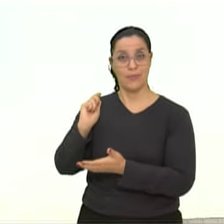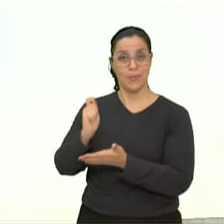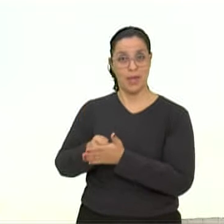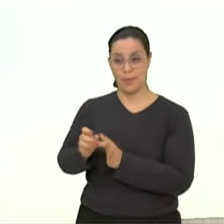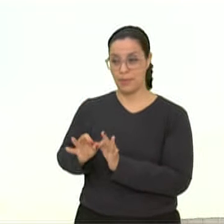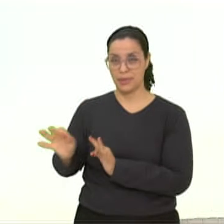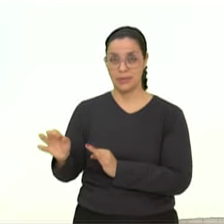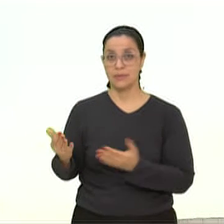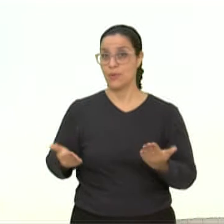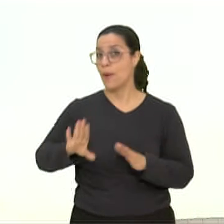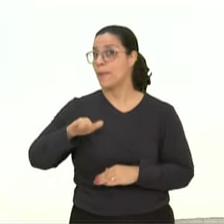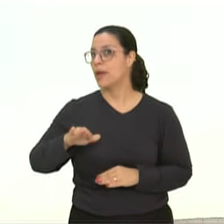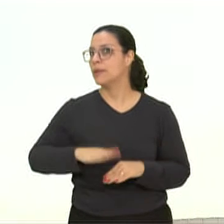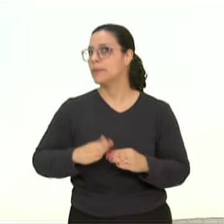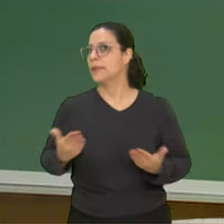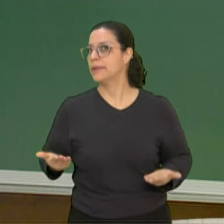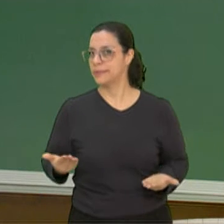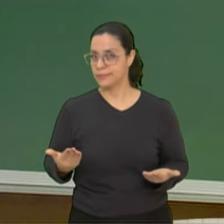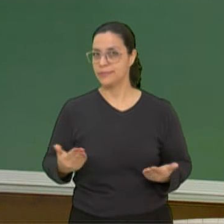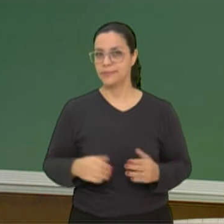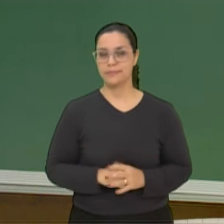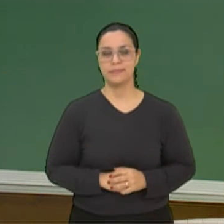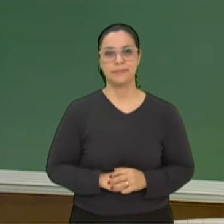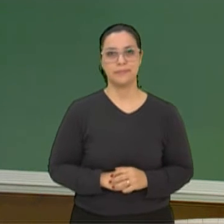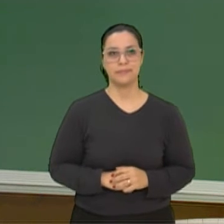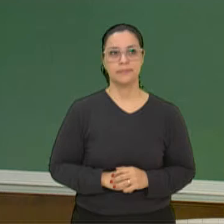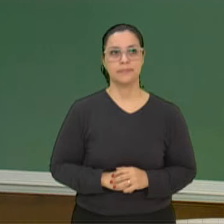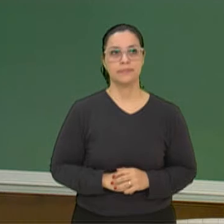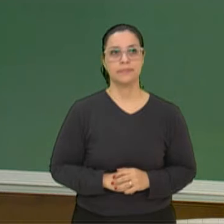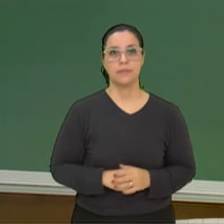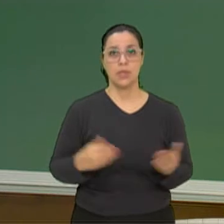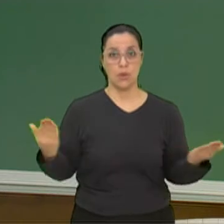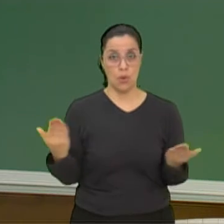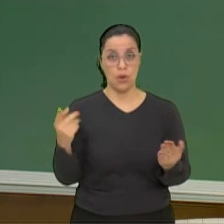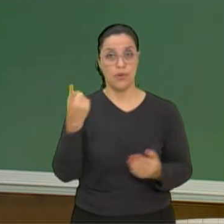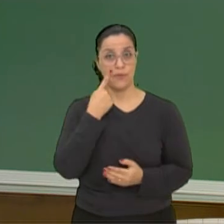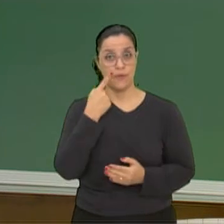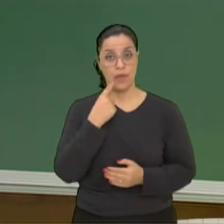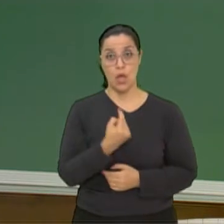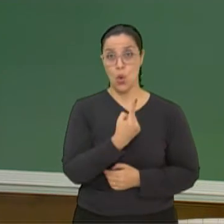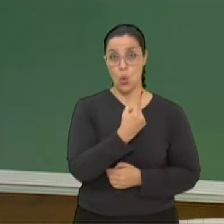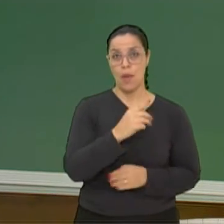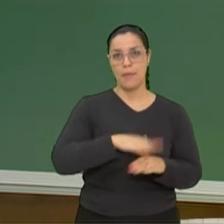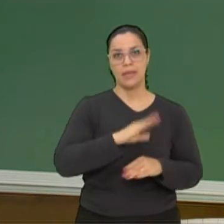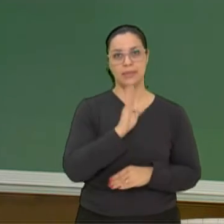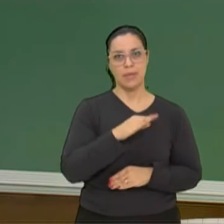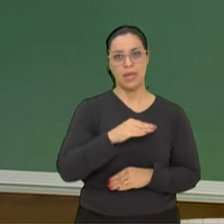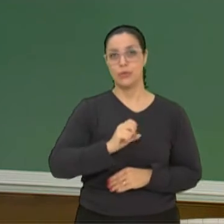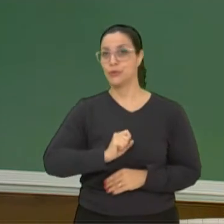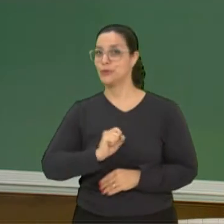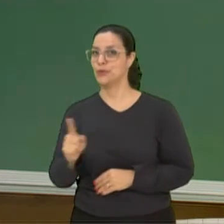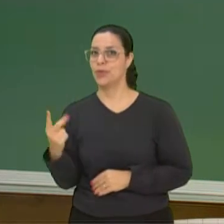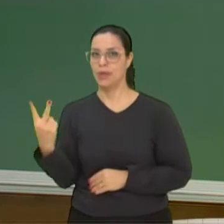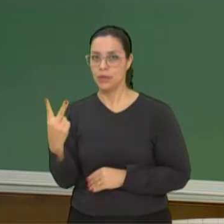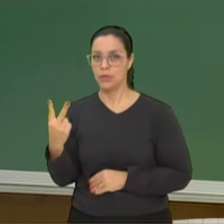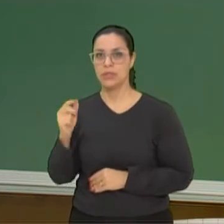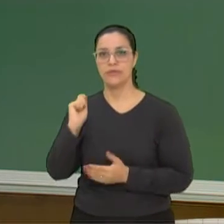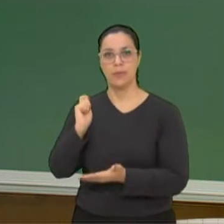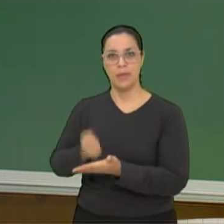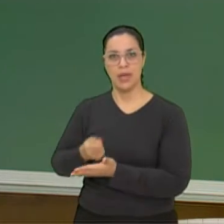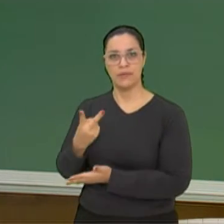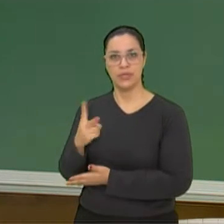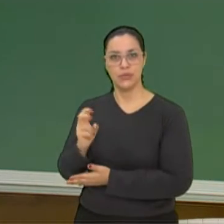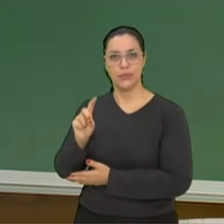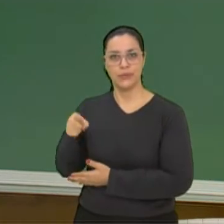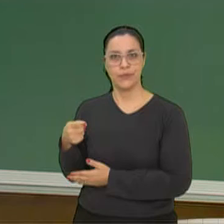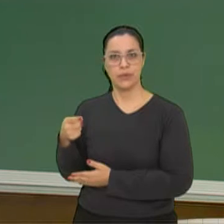paga, né, para ir do escritório até o cliente A, beleza? Então, a opção 1, ela paga R$ 18,40, a opção 2, ela